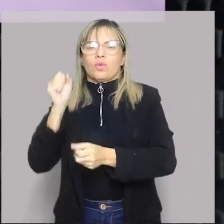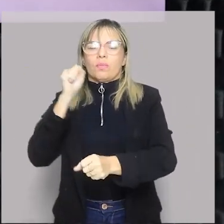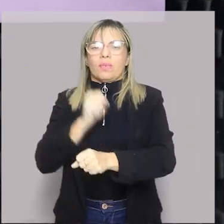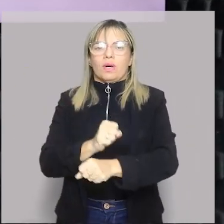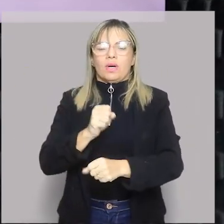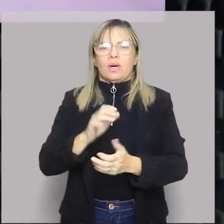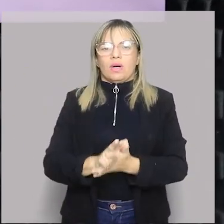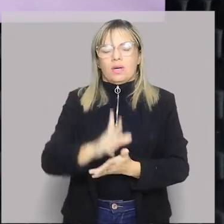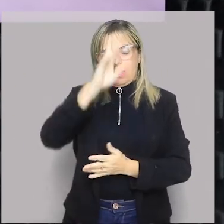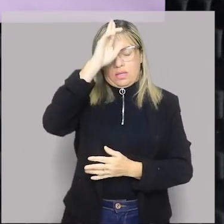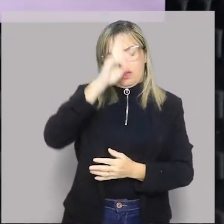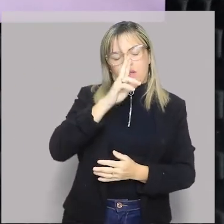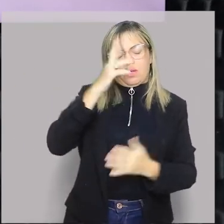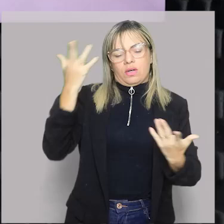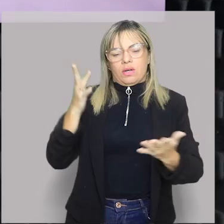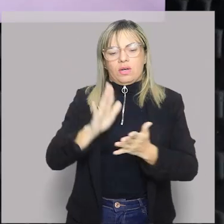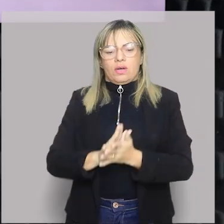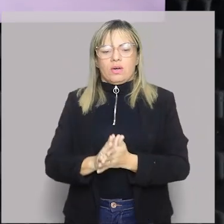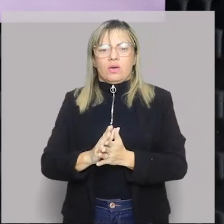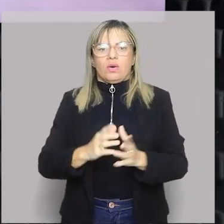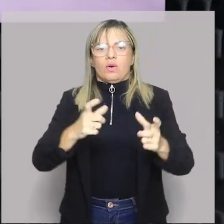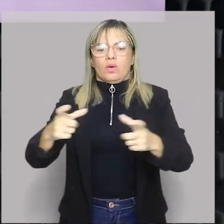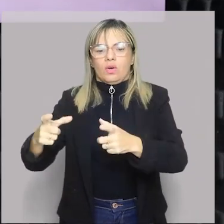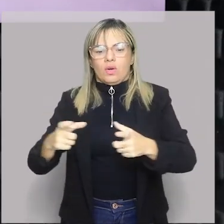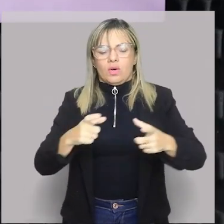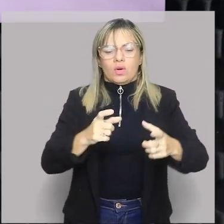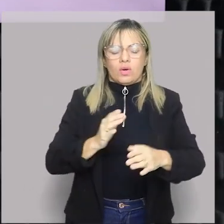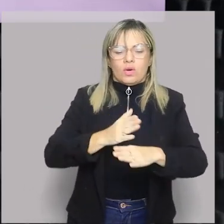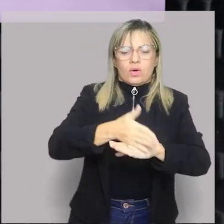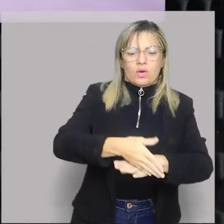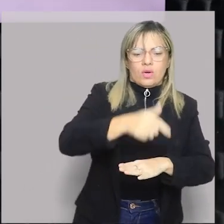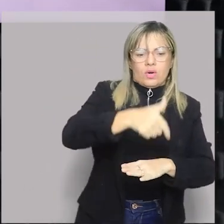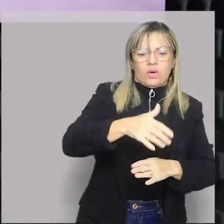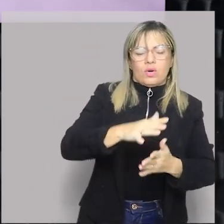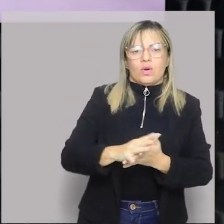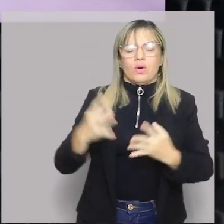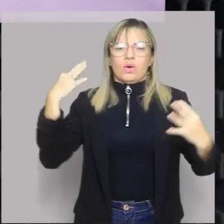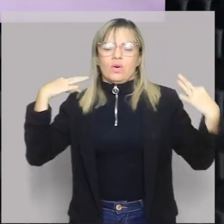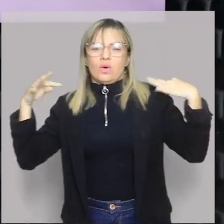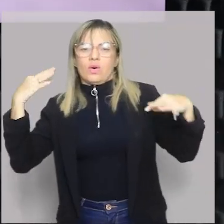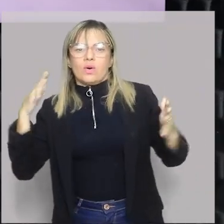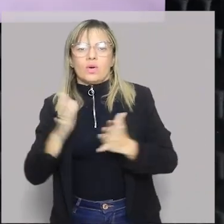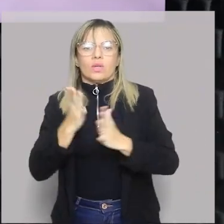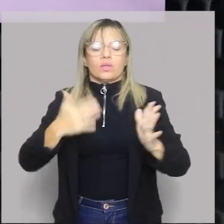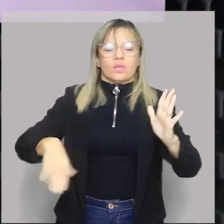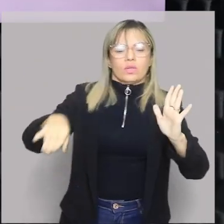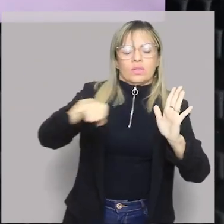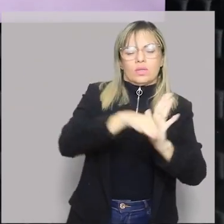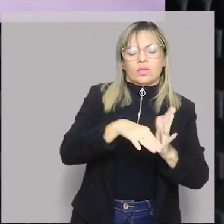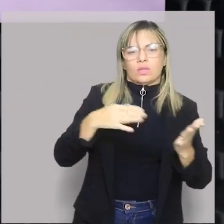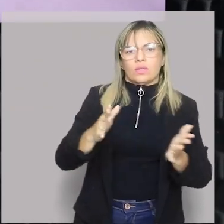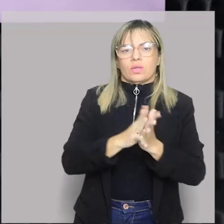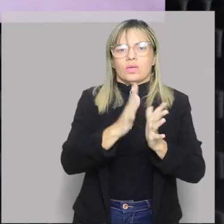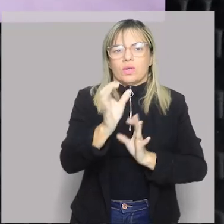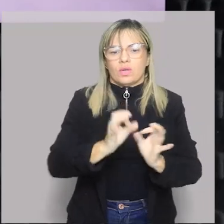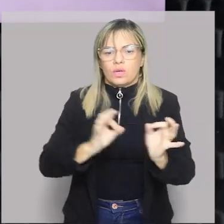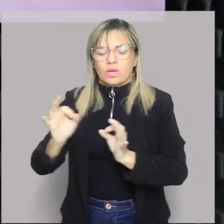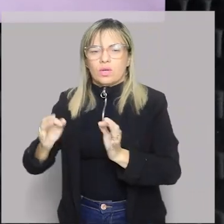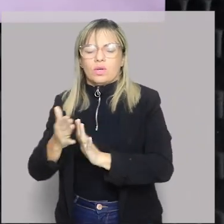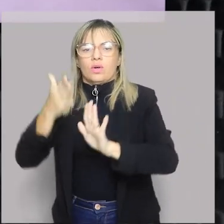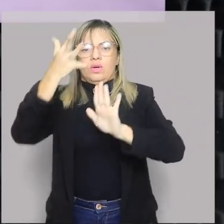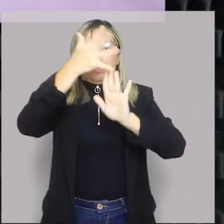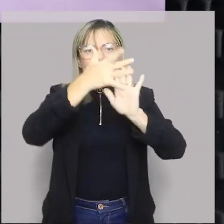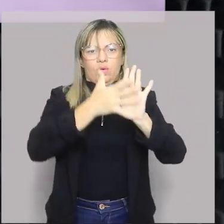Quais são os locais que eu vou visitar ao longo desse percurso, quando é que eu vou chegar a Salvador. Então você está montando o roteiro